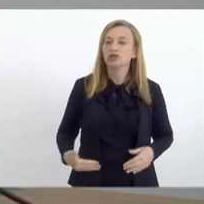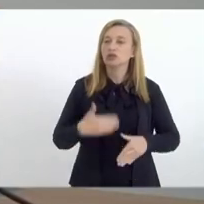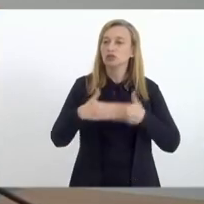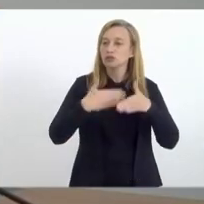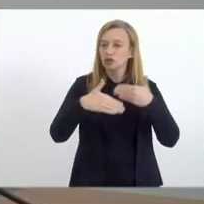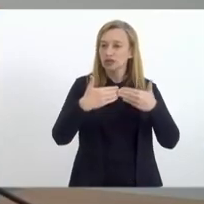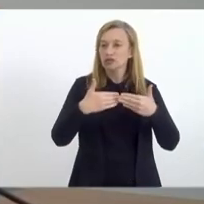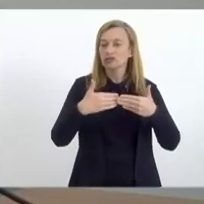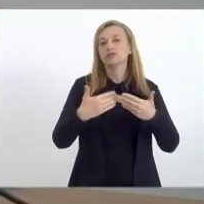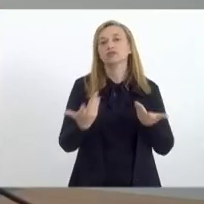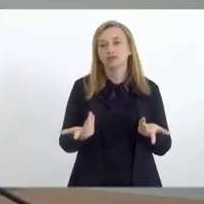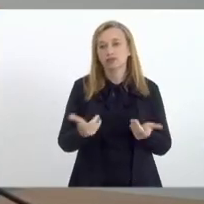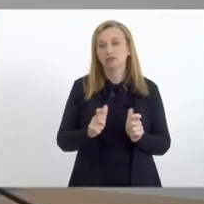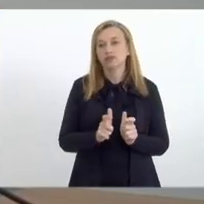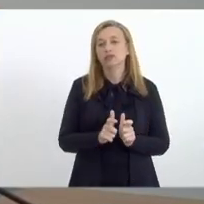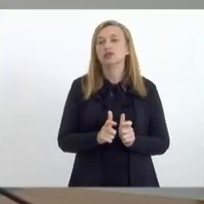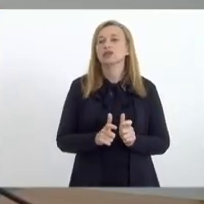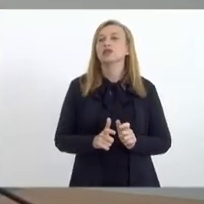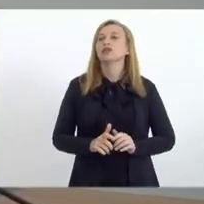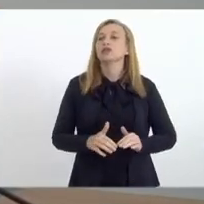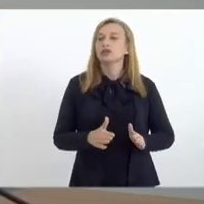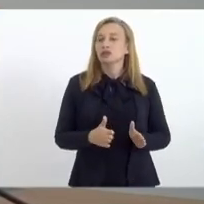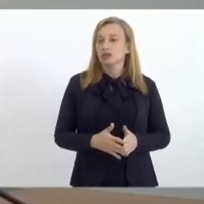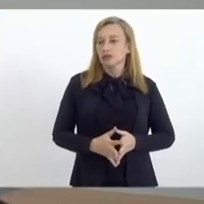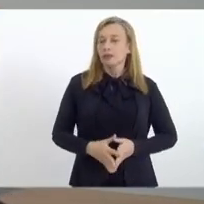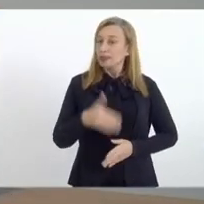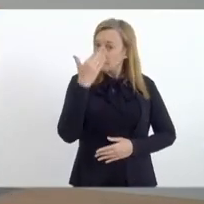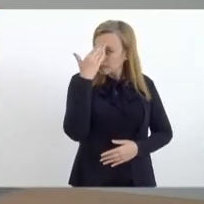processo de desenvolvimento. Agradeço.